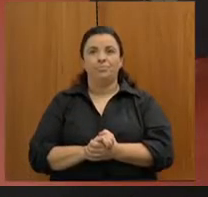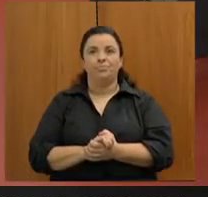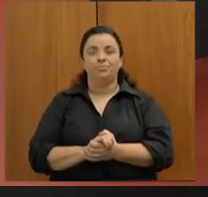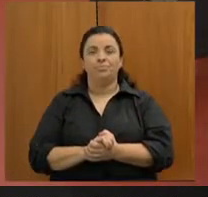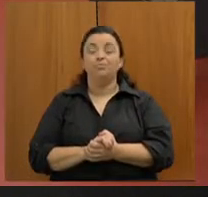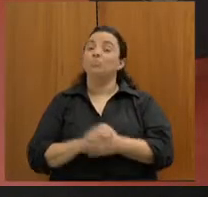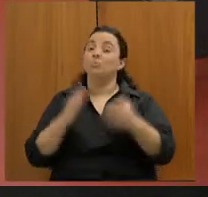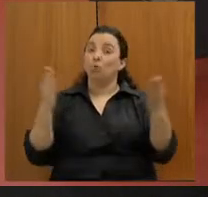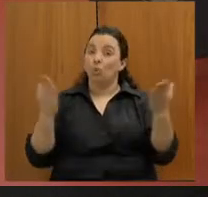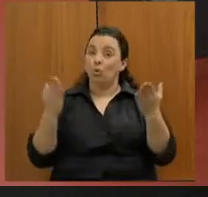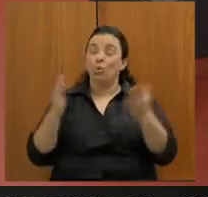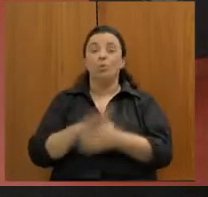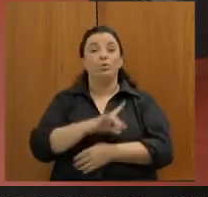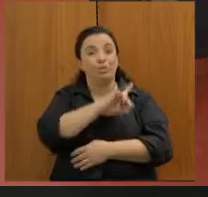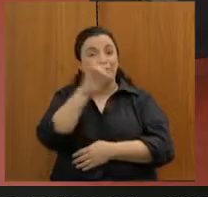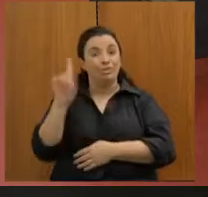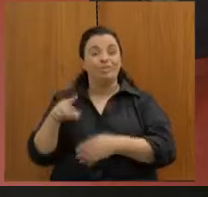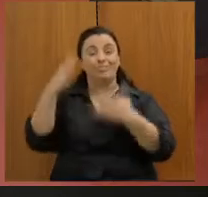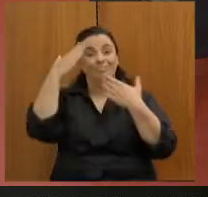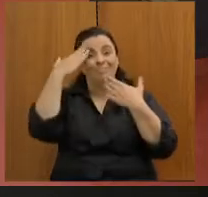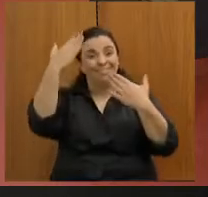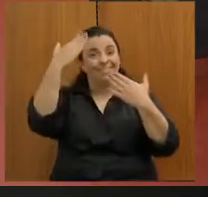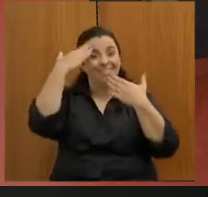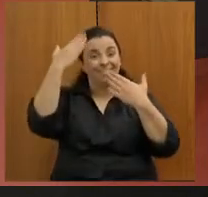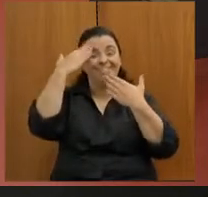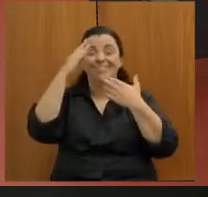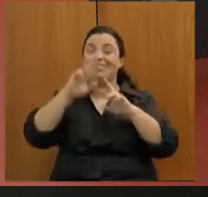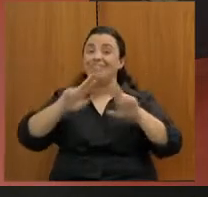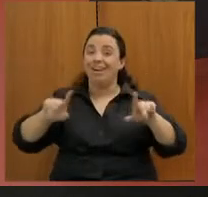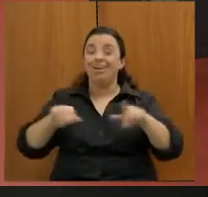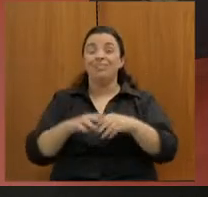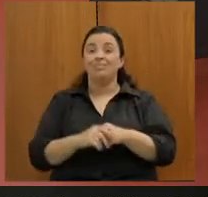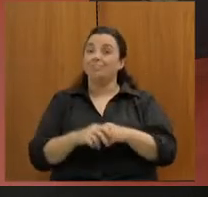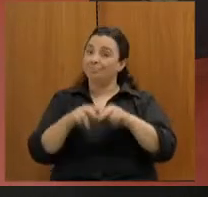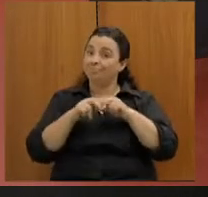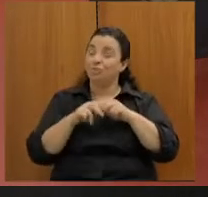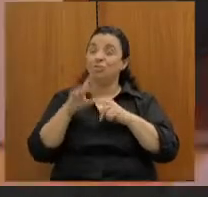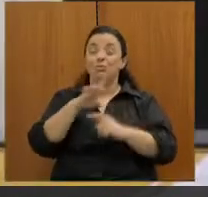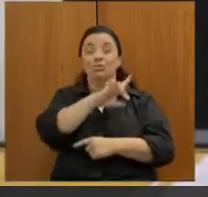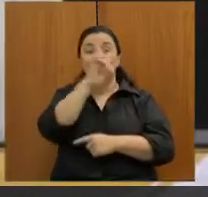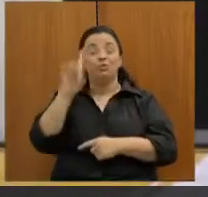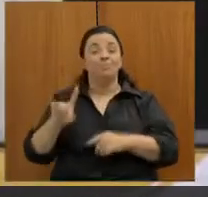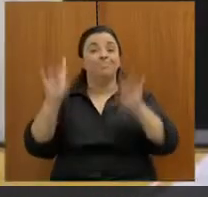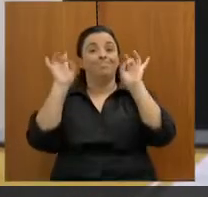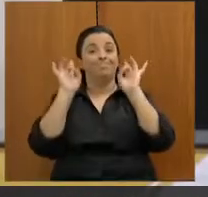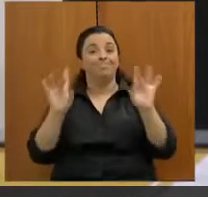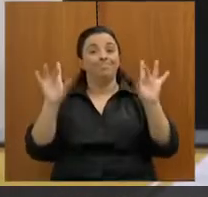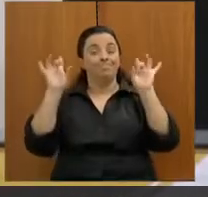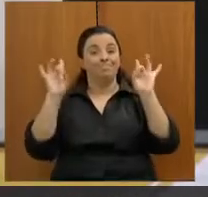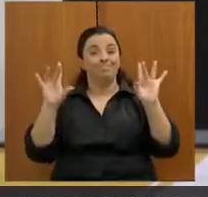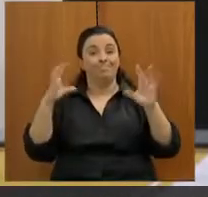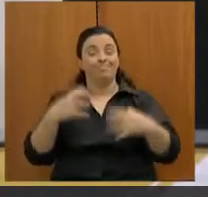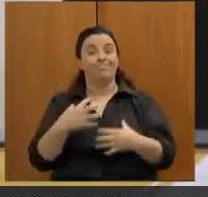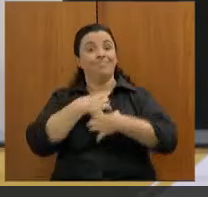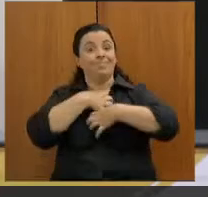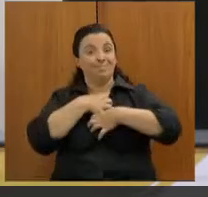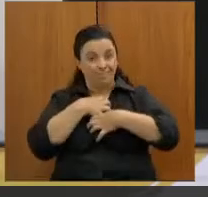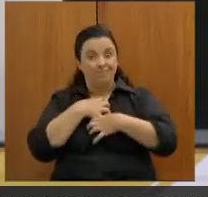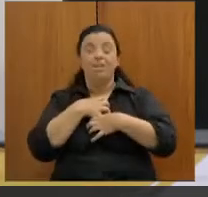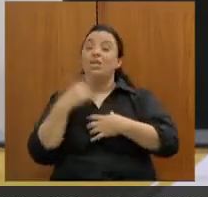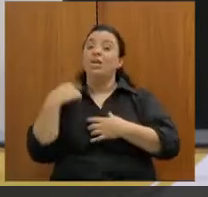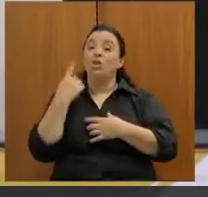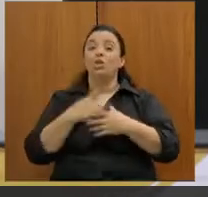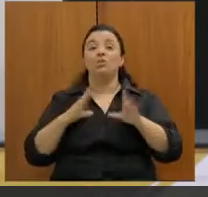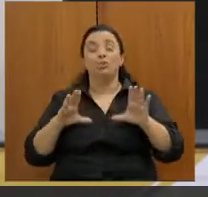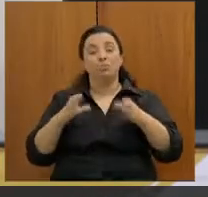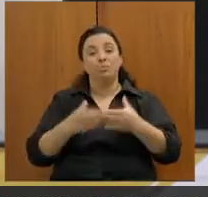Oi Hoje é um dia de muitos agradecimentos né porque é uma data de fato marcante e nós da comissão em defesa